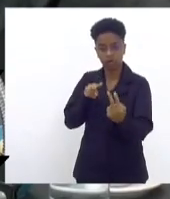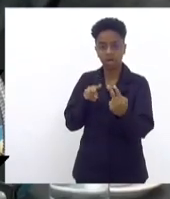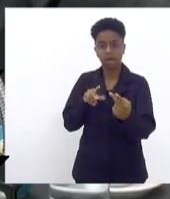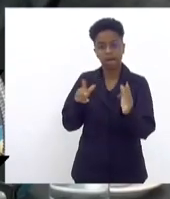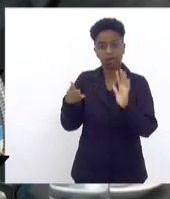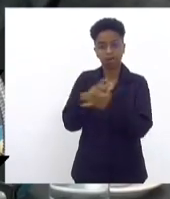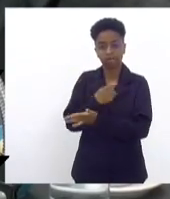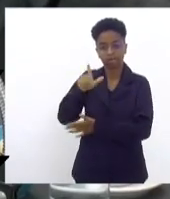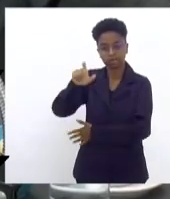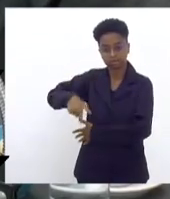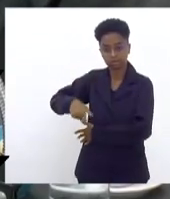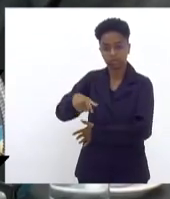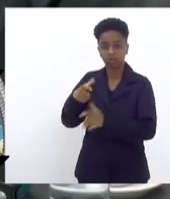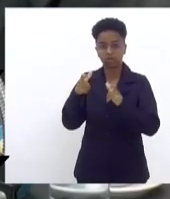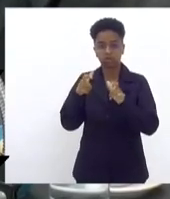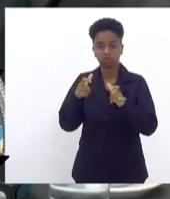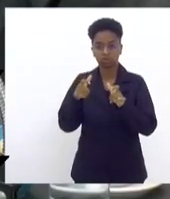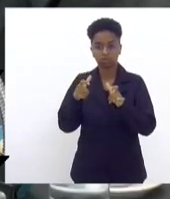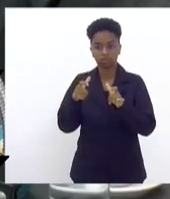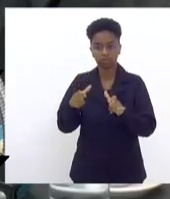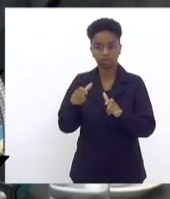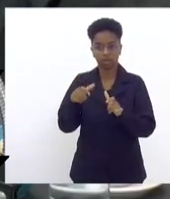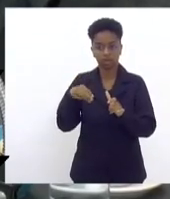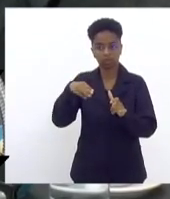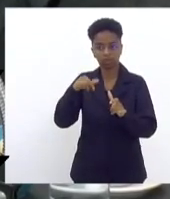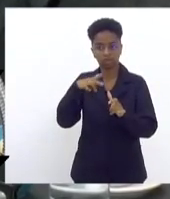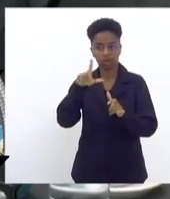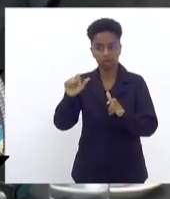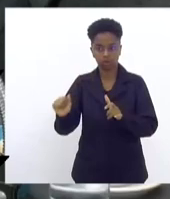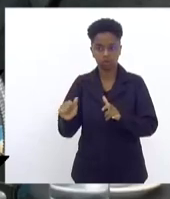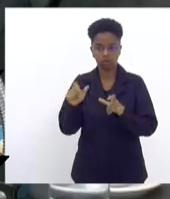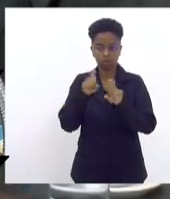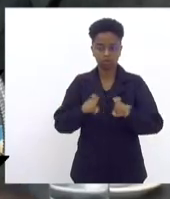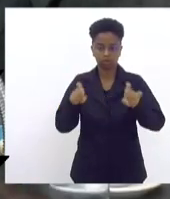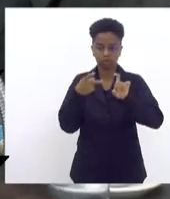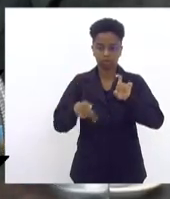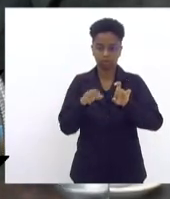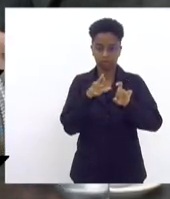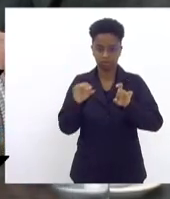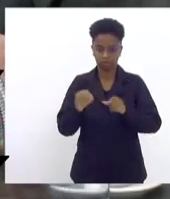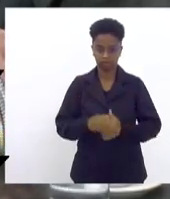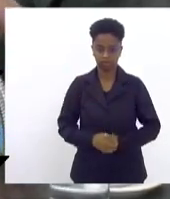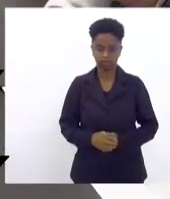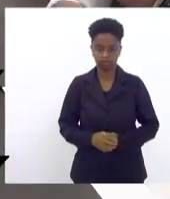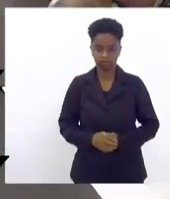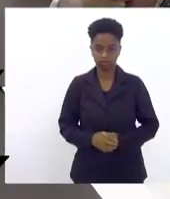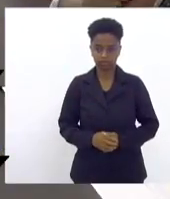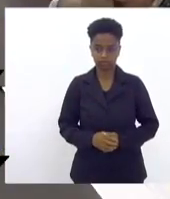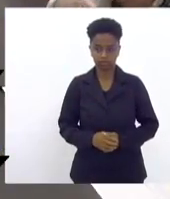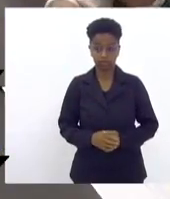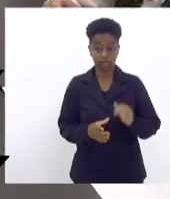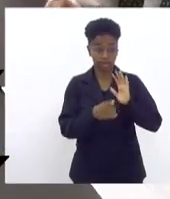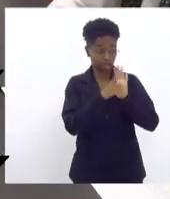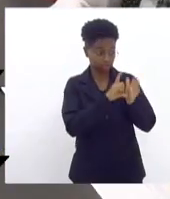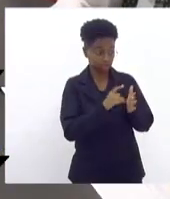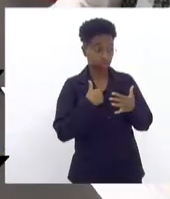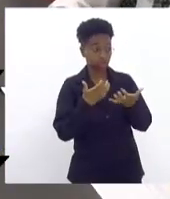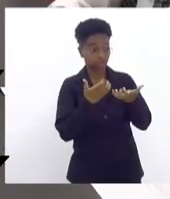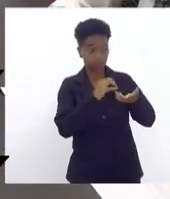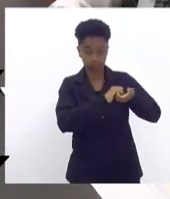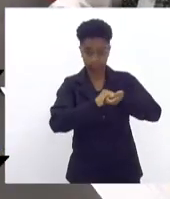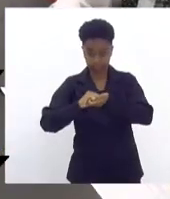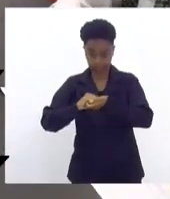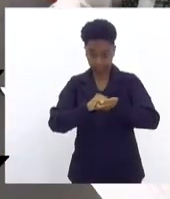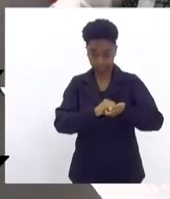cartões de crédito na rede mundial de computadores no estado do Rio de Janeiro. Para aparecer, deputado doutor Serginho. Senhor presidente, antes gostaria de